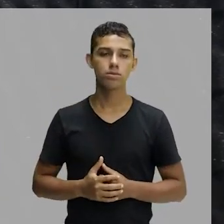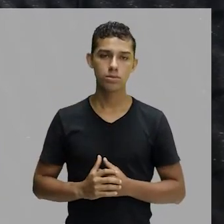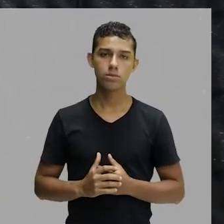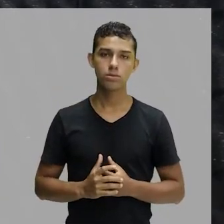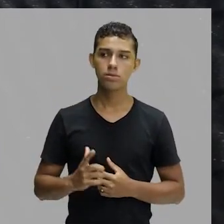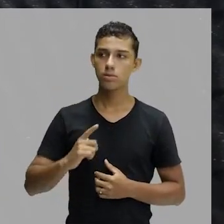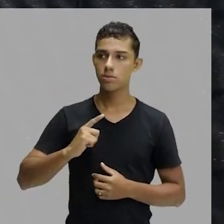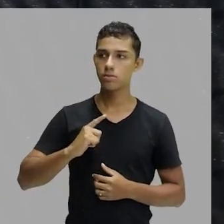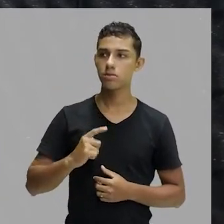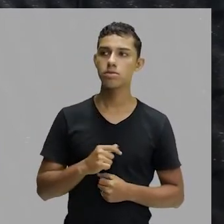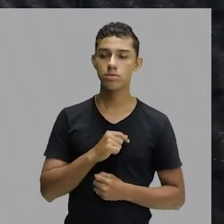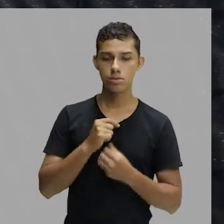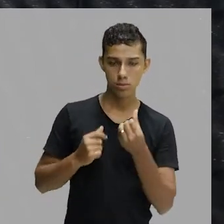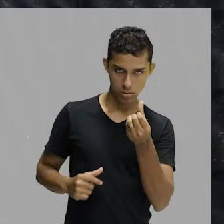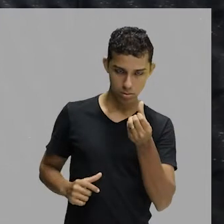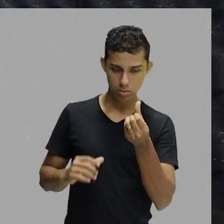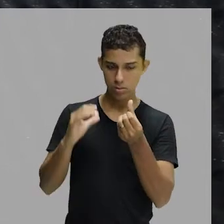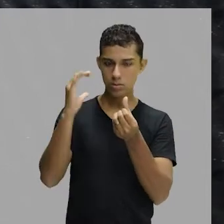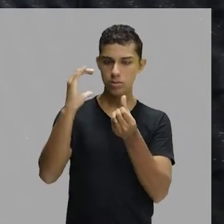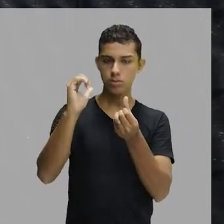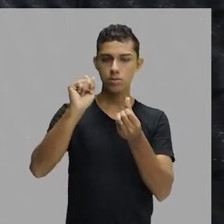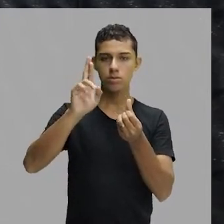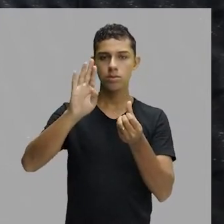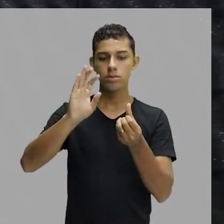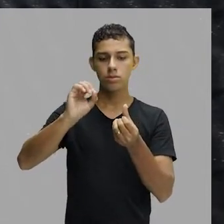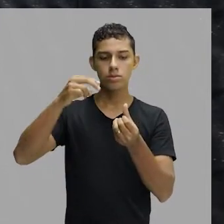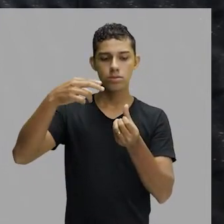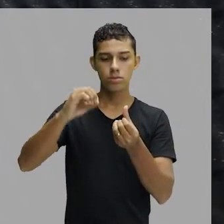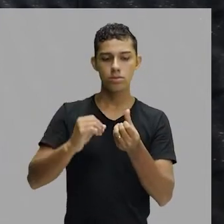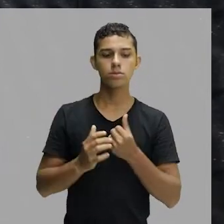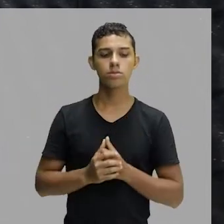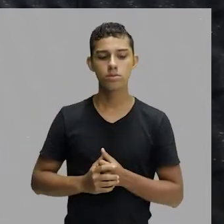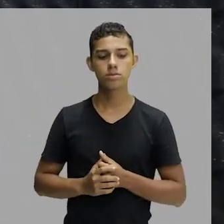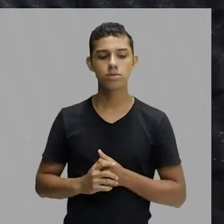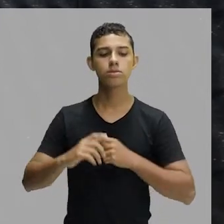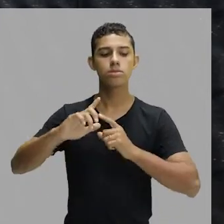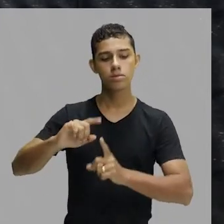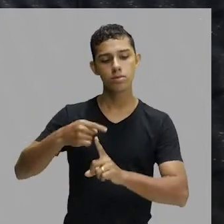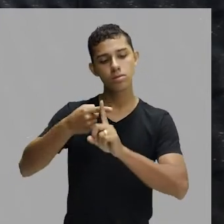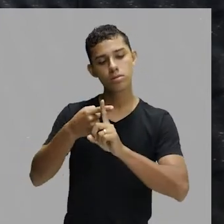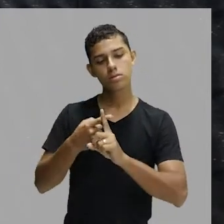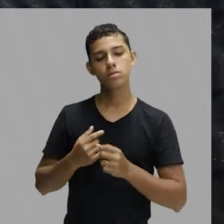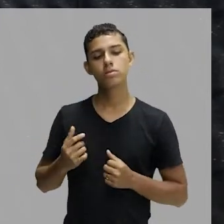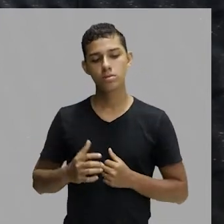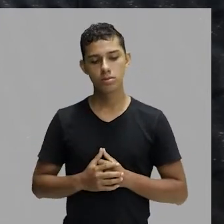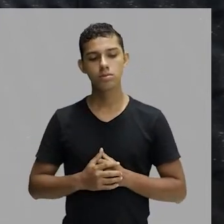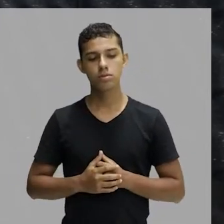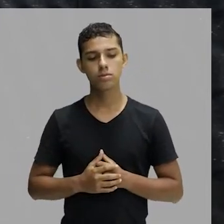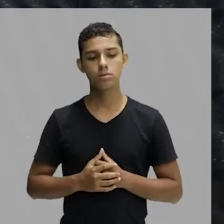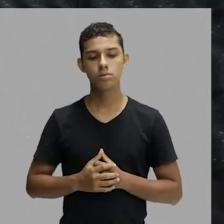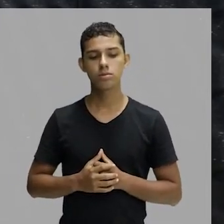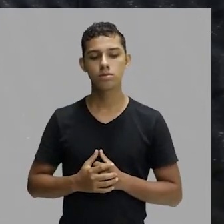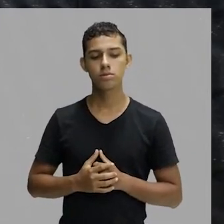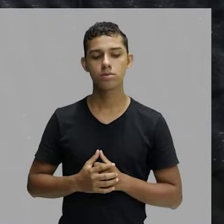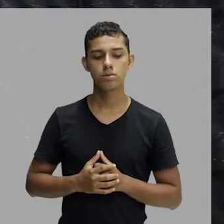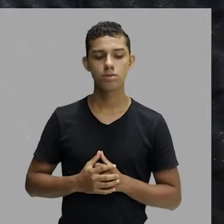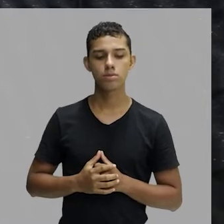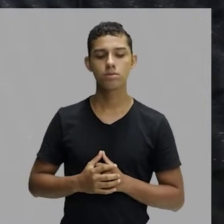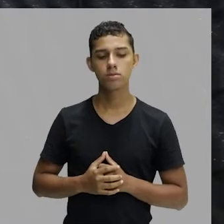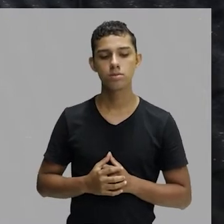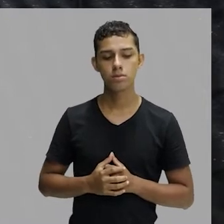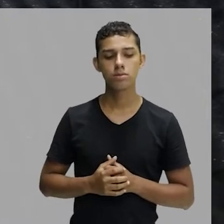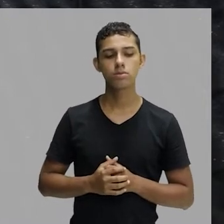carbono. 6 carbonos, mais o carbono CH3, 7 carbonos. Então, eu vou ter um